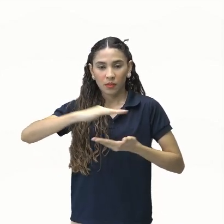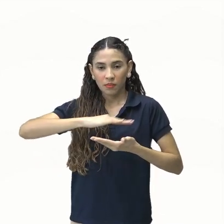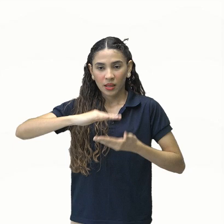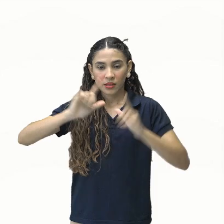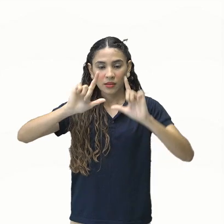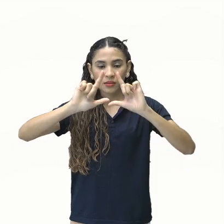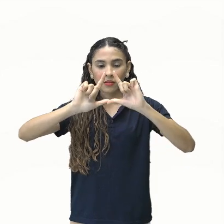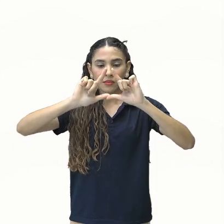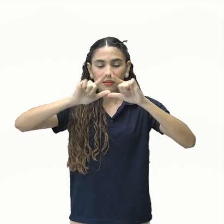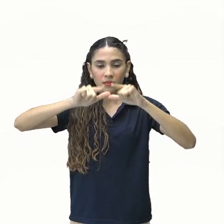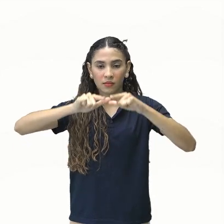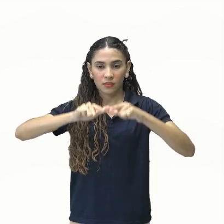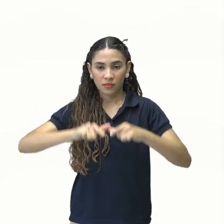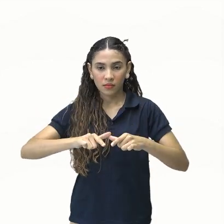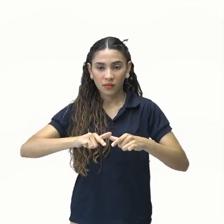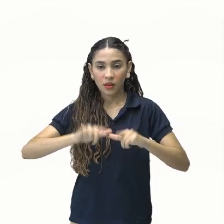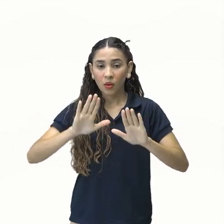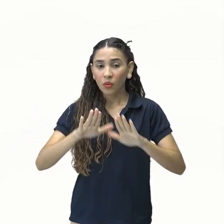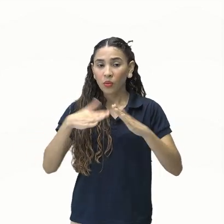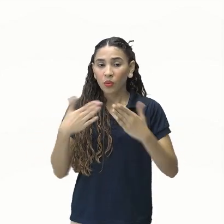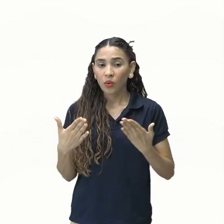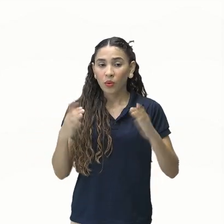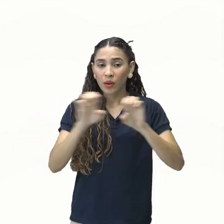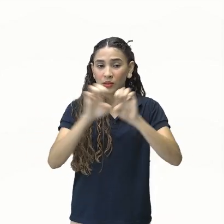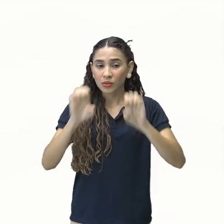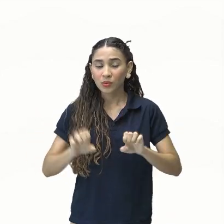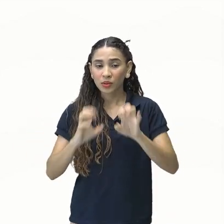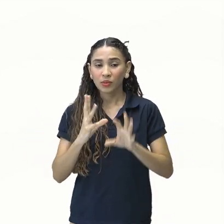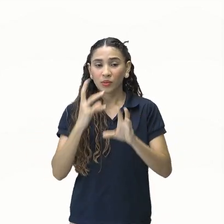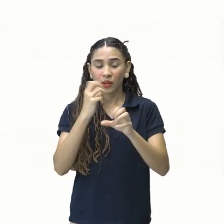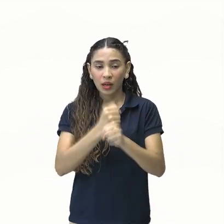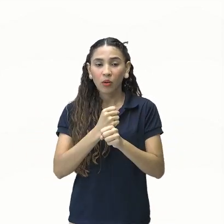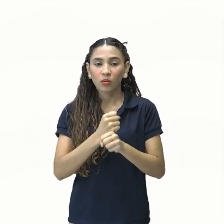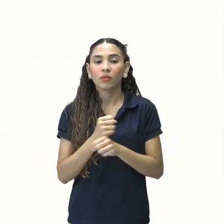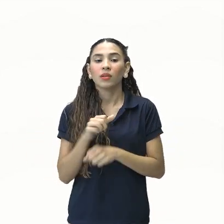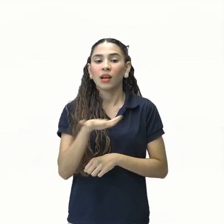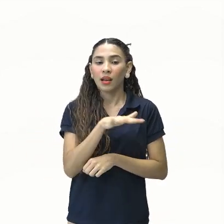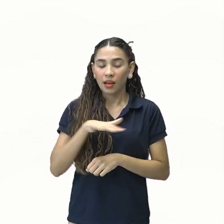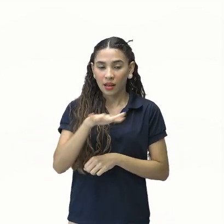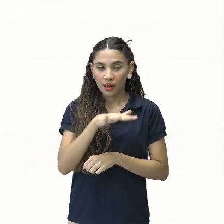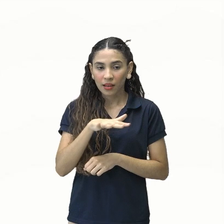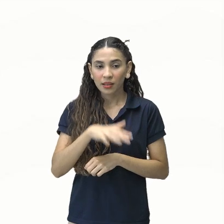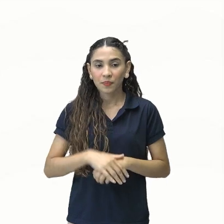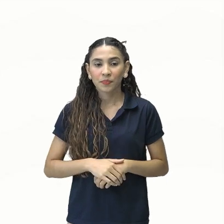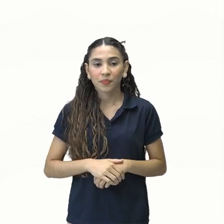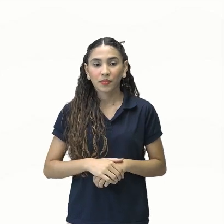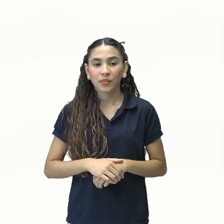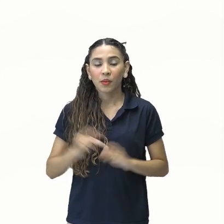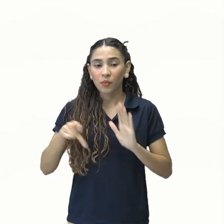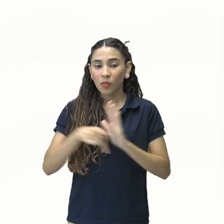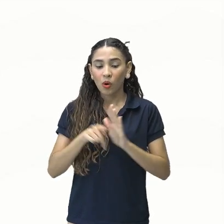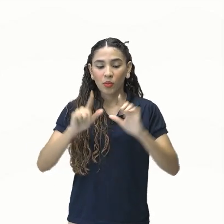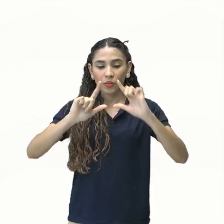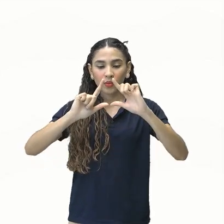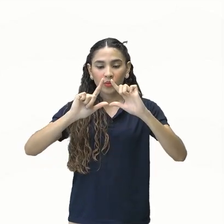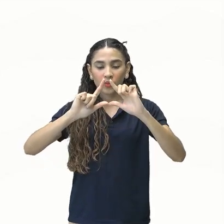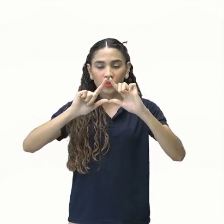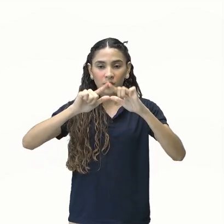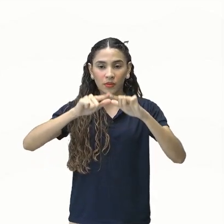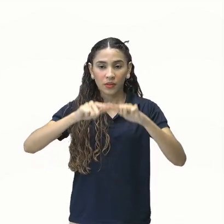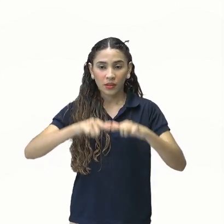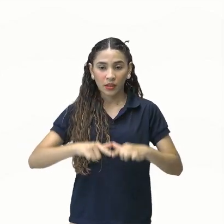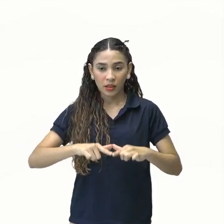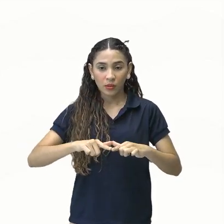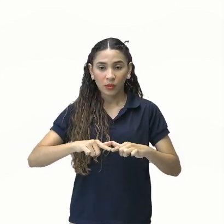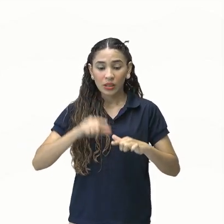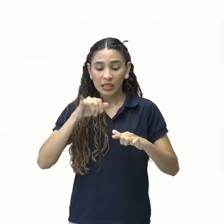preciso saber qual é a fórmula do cálculo da área do meu triângulo. Se